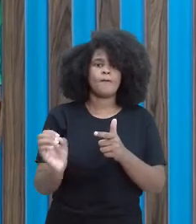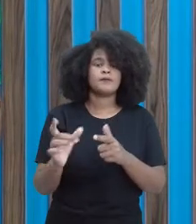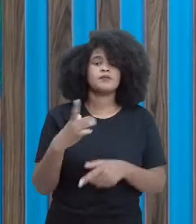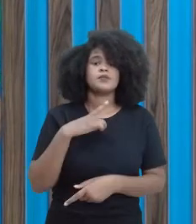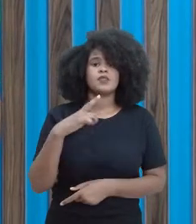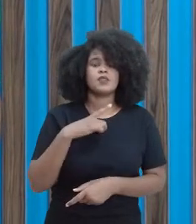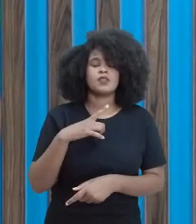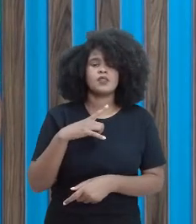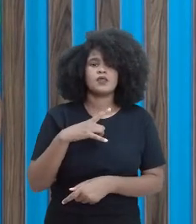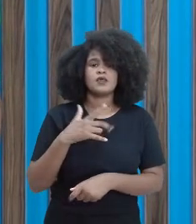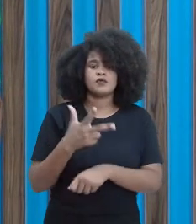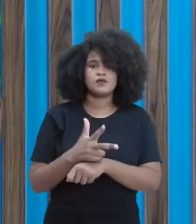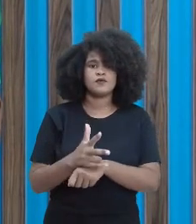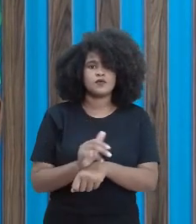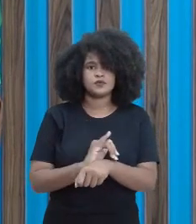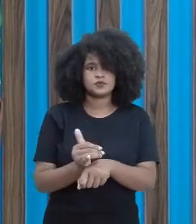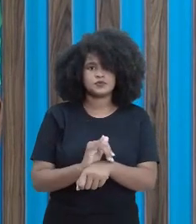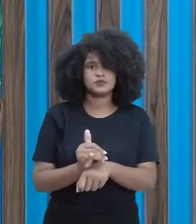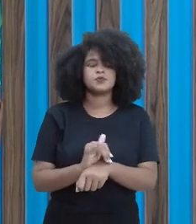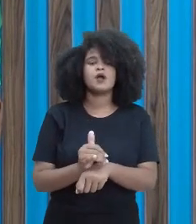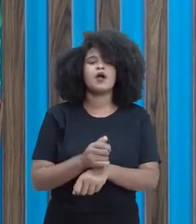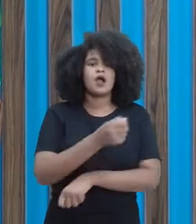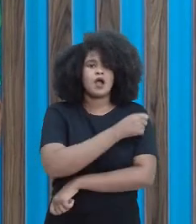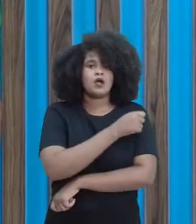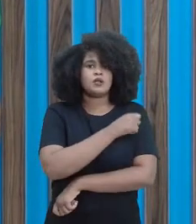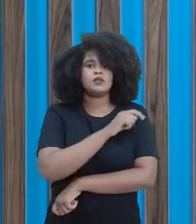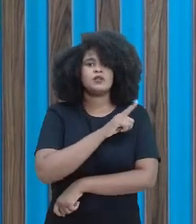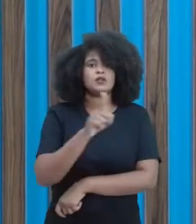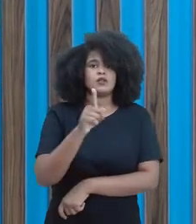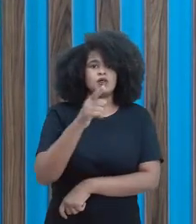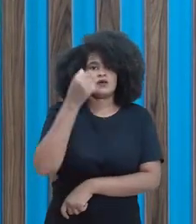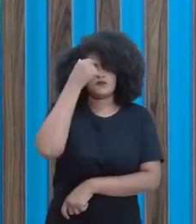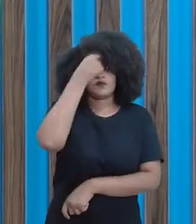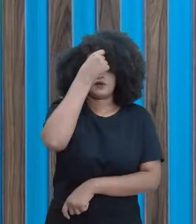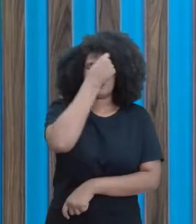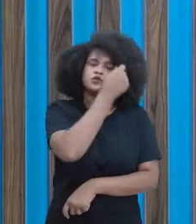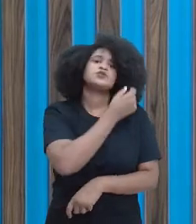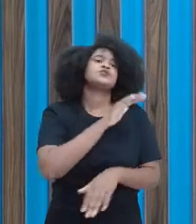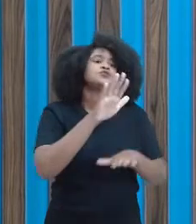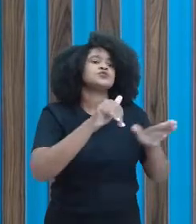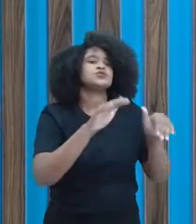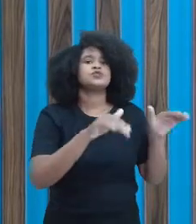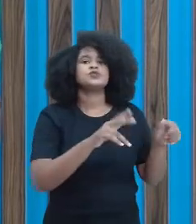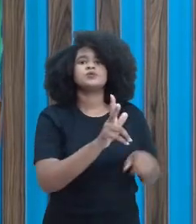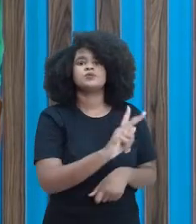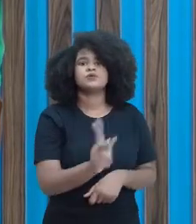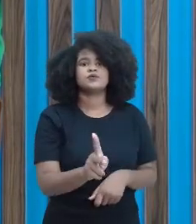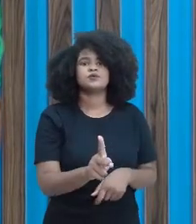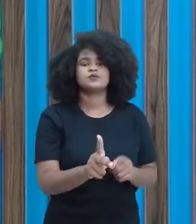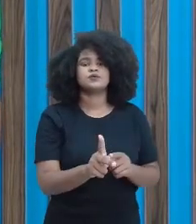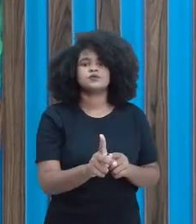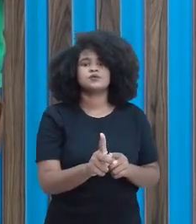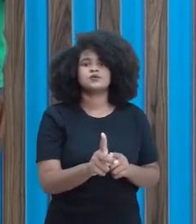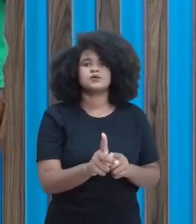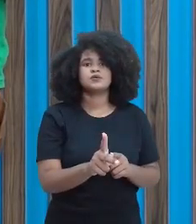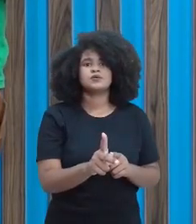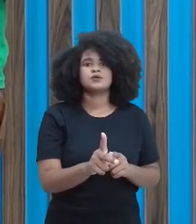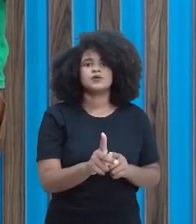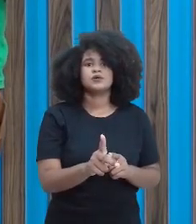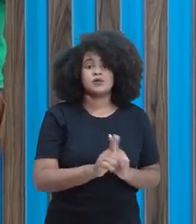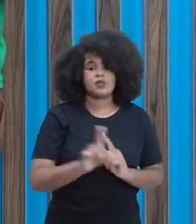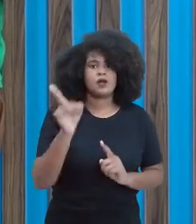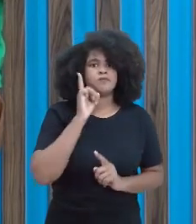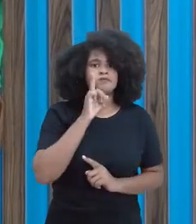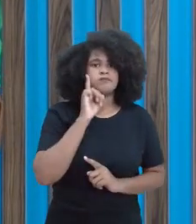apenas um estudante lá na universidade chamando os professores e os auxiliares, né, pedagógicos